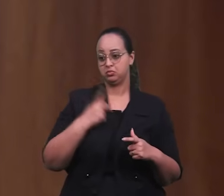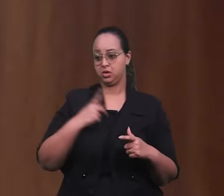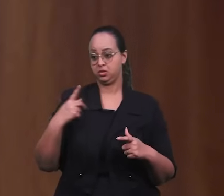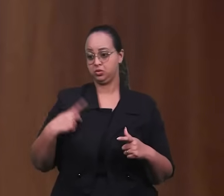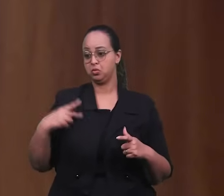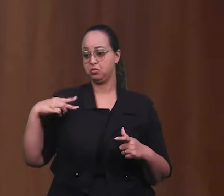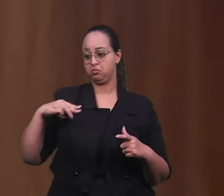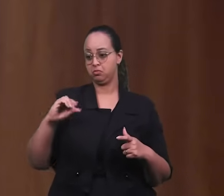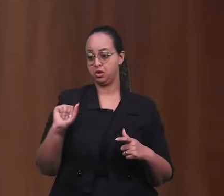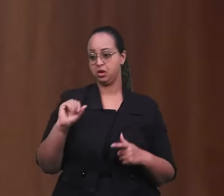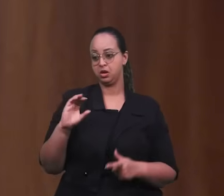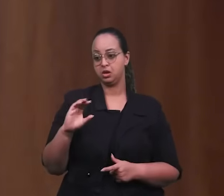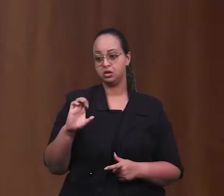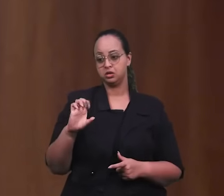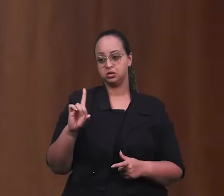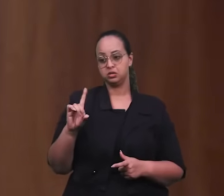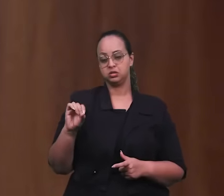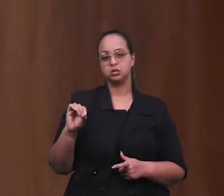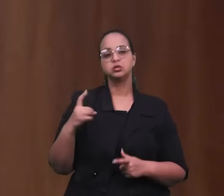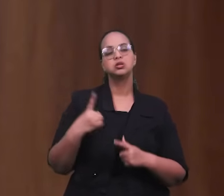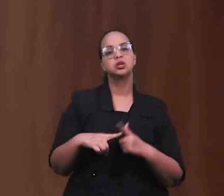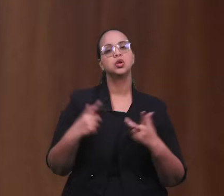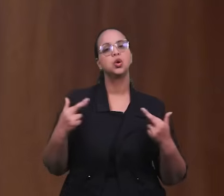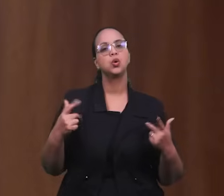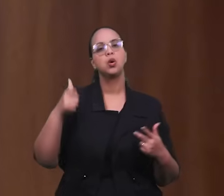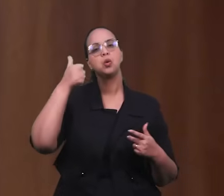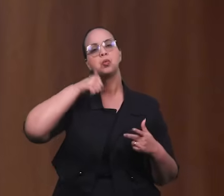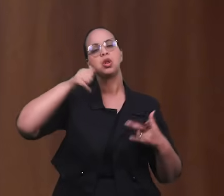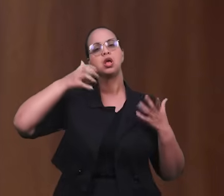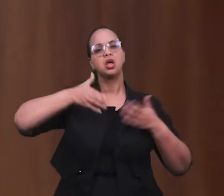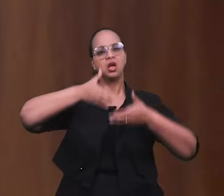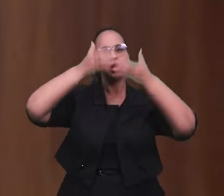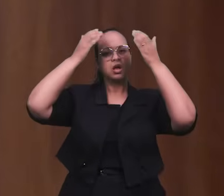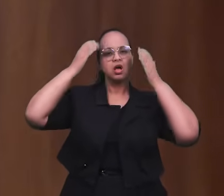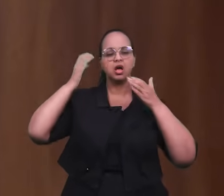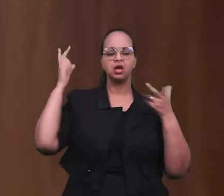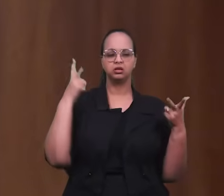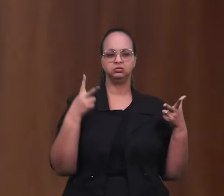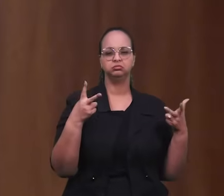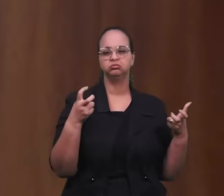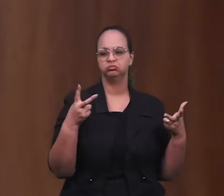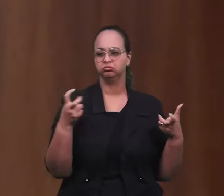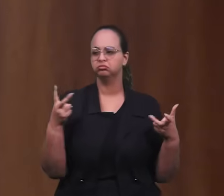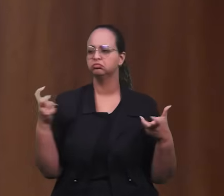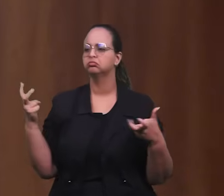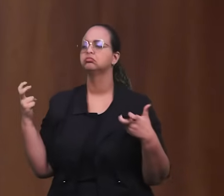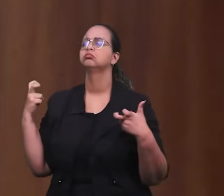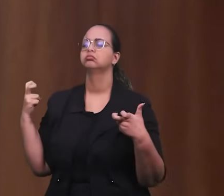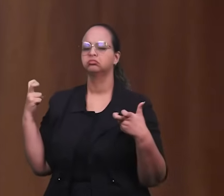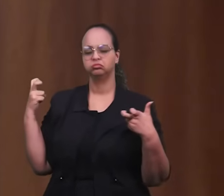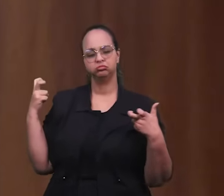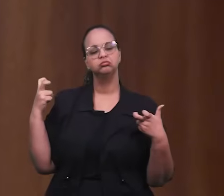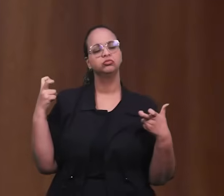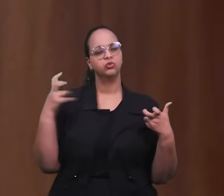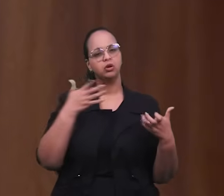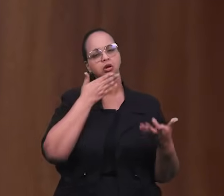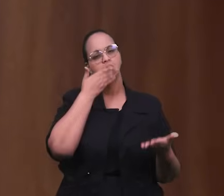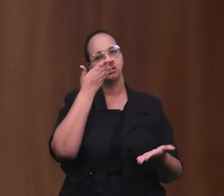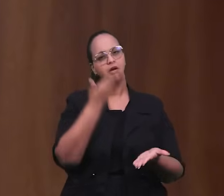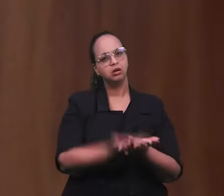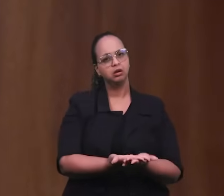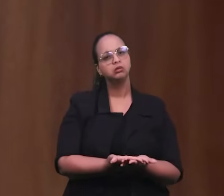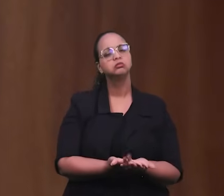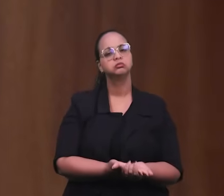né, a impressão que a rainha de Sabá levou, né, daquilo que era o reinado de Salomão foi uma coisa